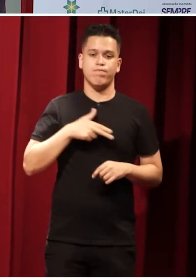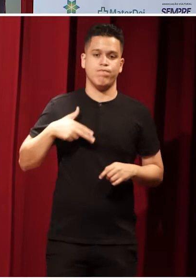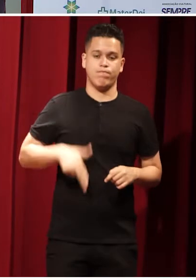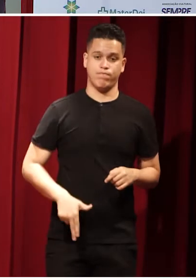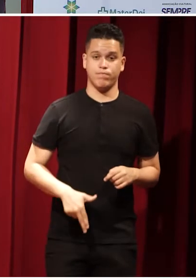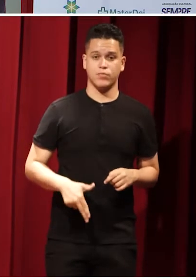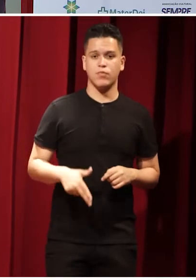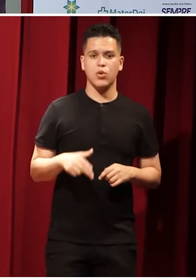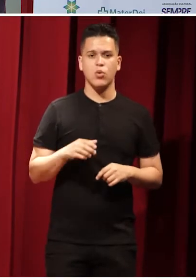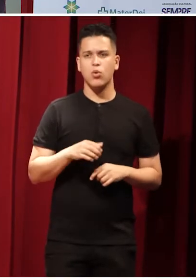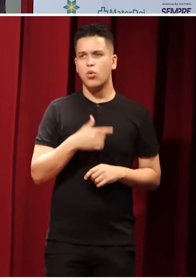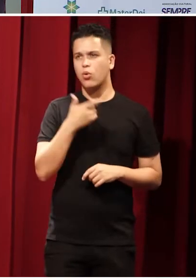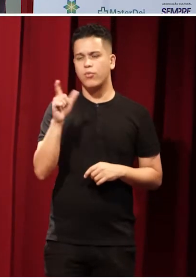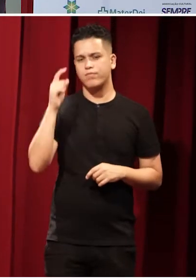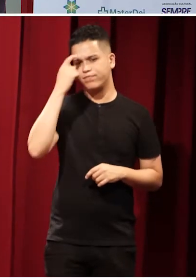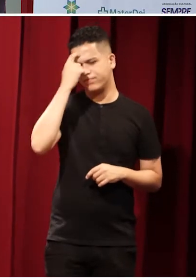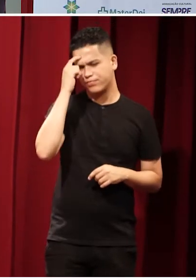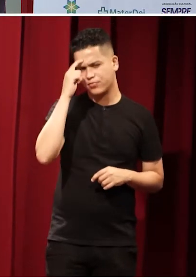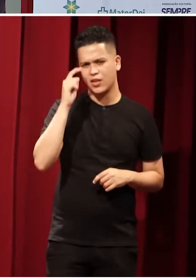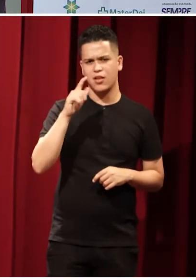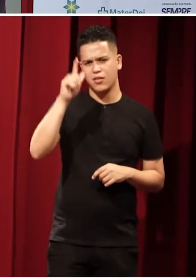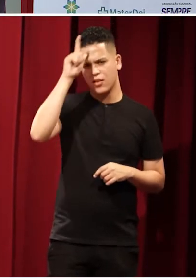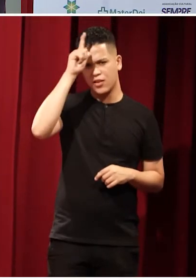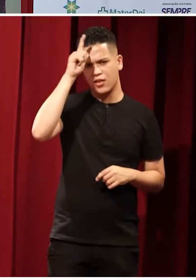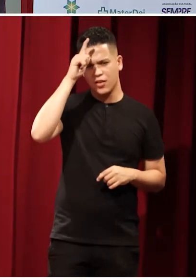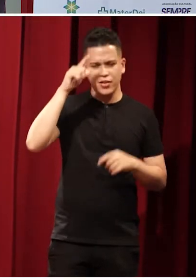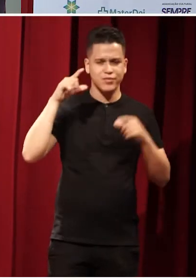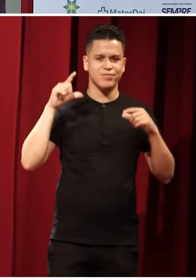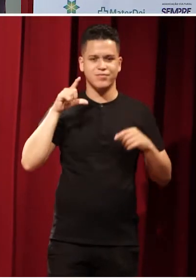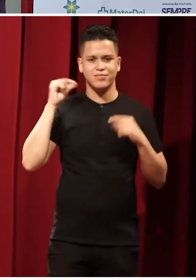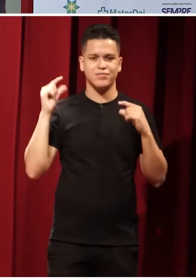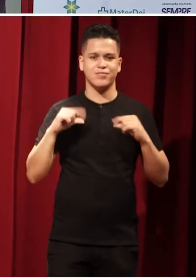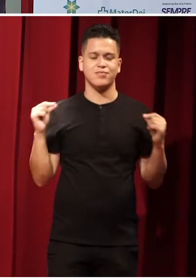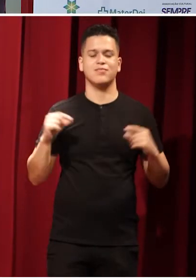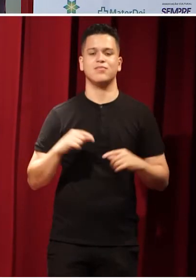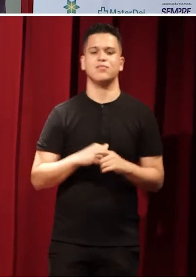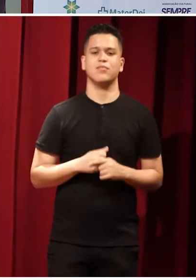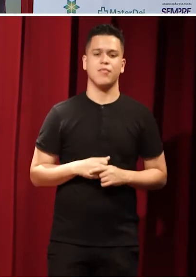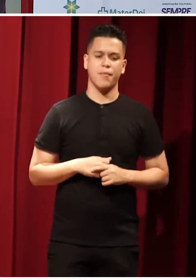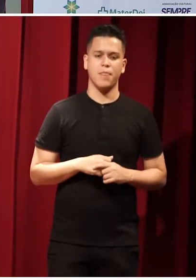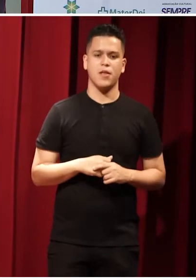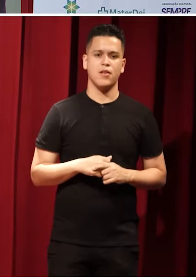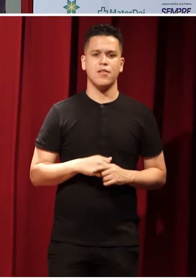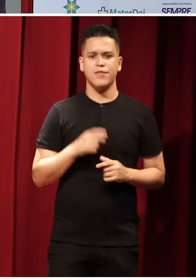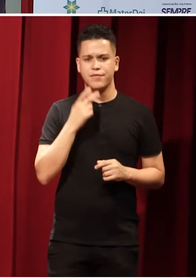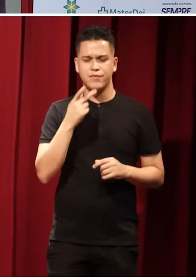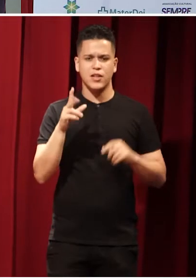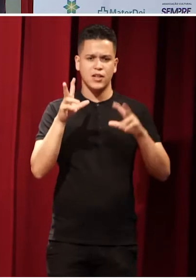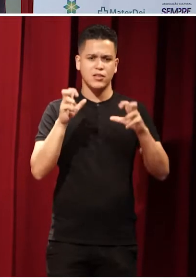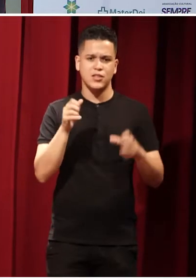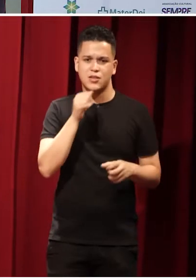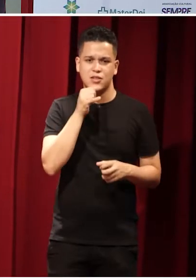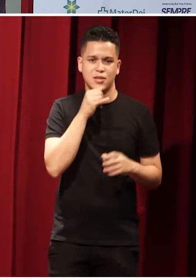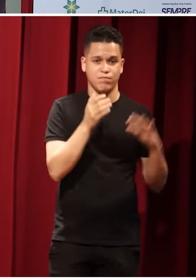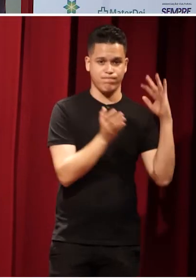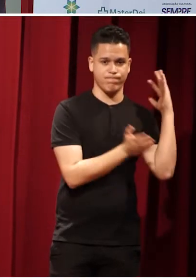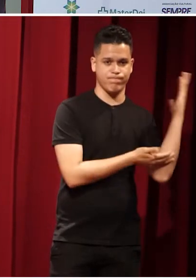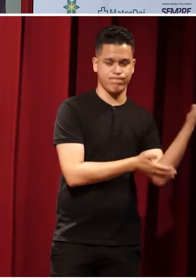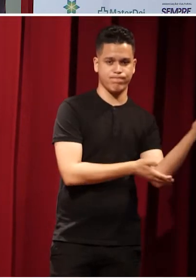ou na Índia, na Alemanha, no Japão, etc., quando você fala em descarbonizar a vida